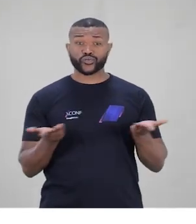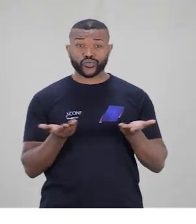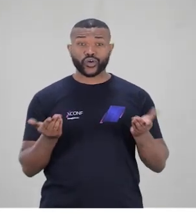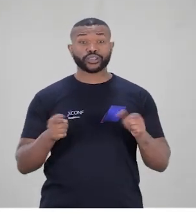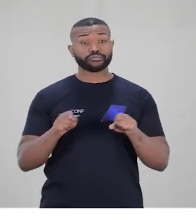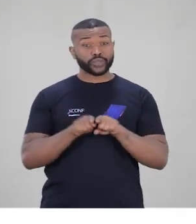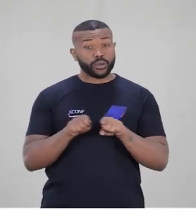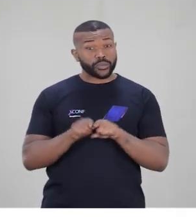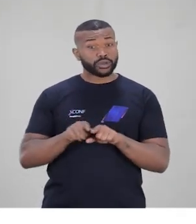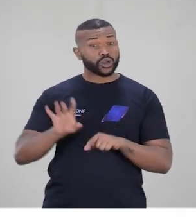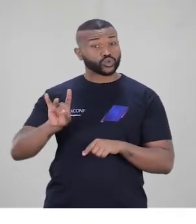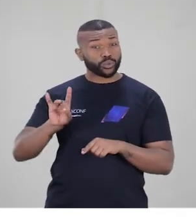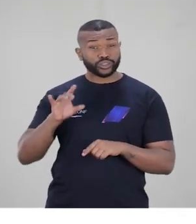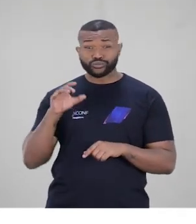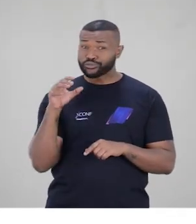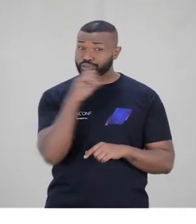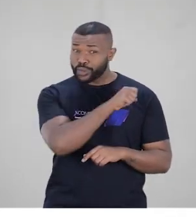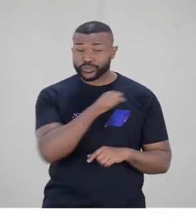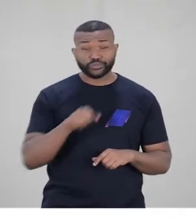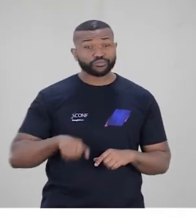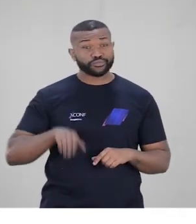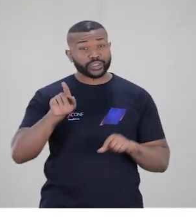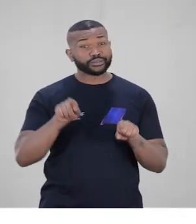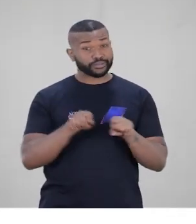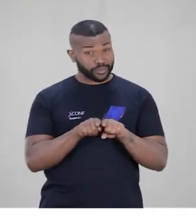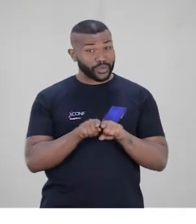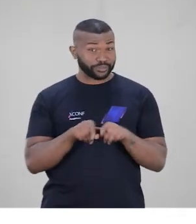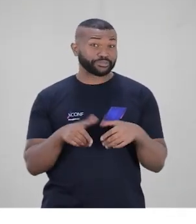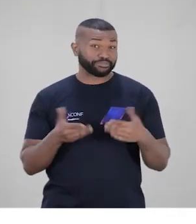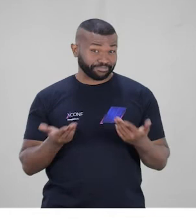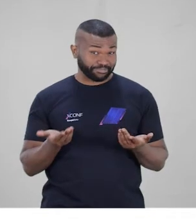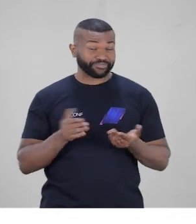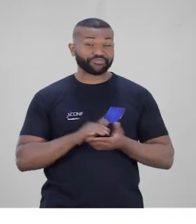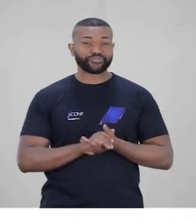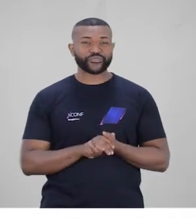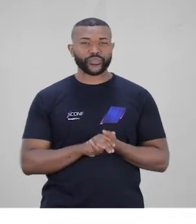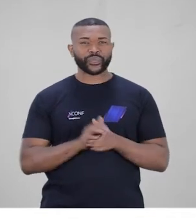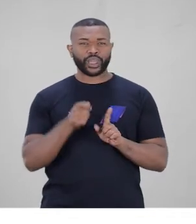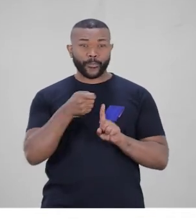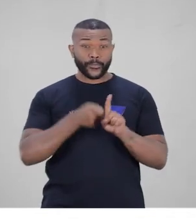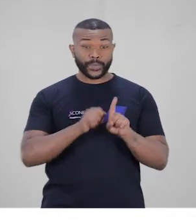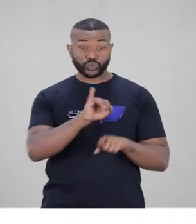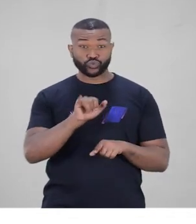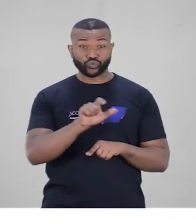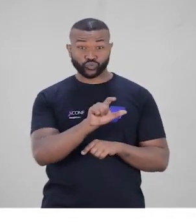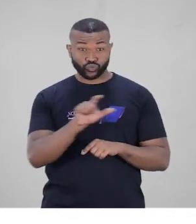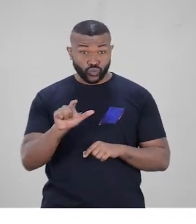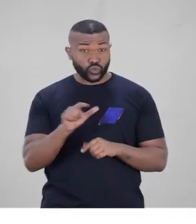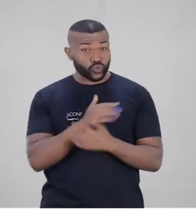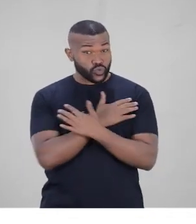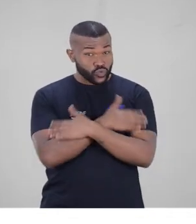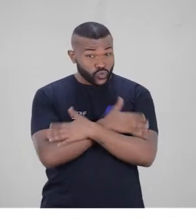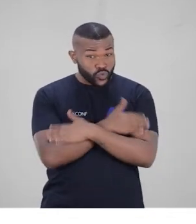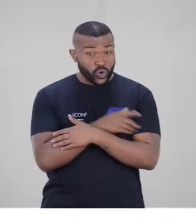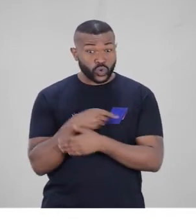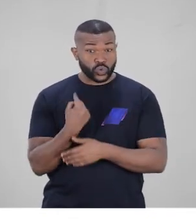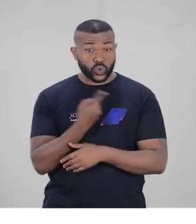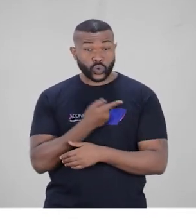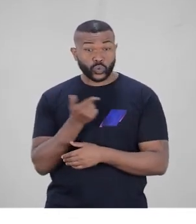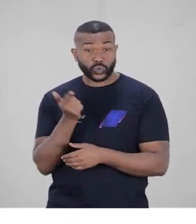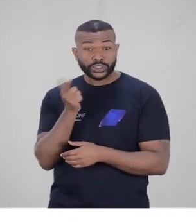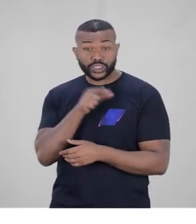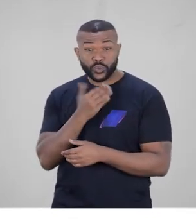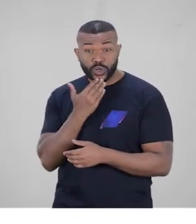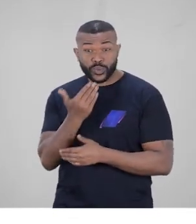passou a executar eles de forma mais rápida e de forma automatizada. E em julho, a gente conseguiu a